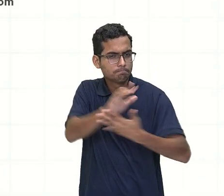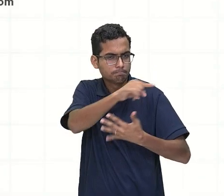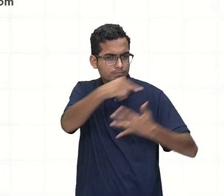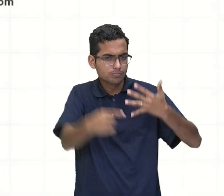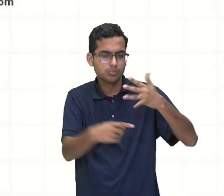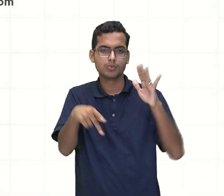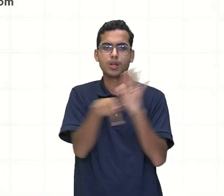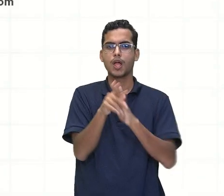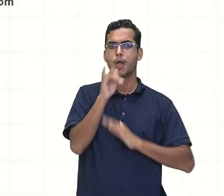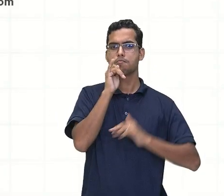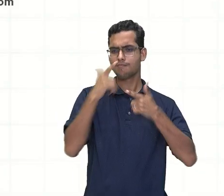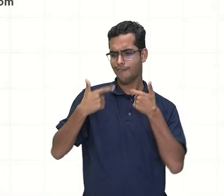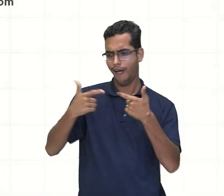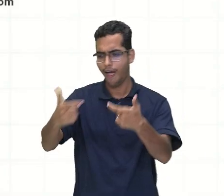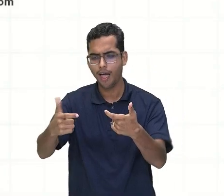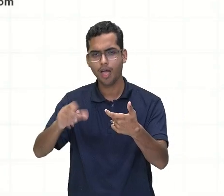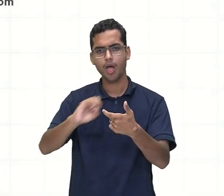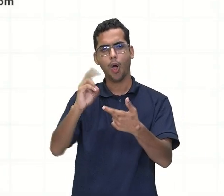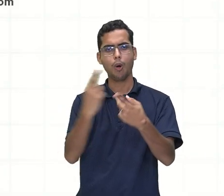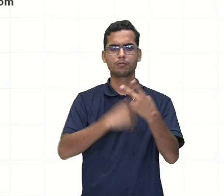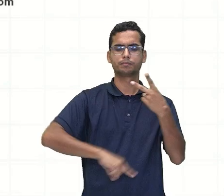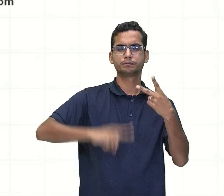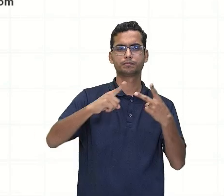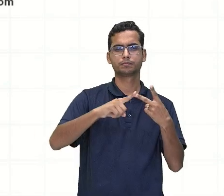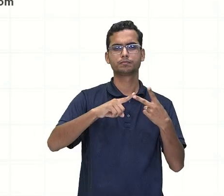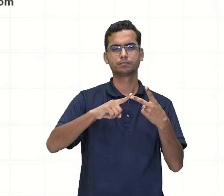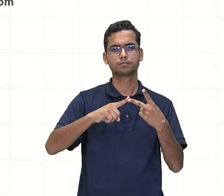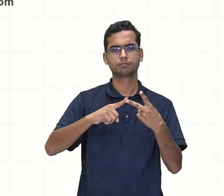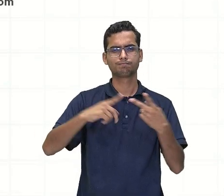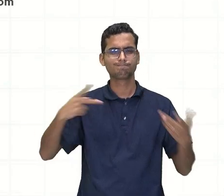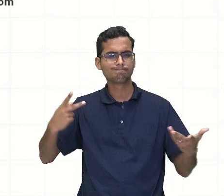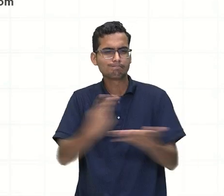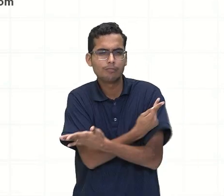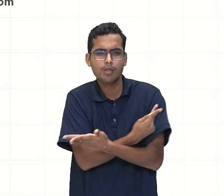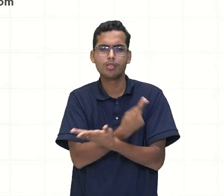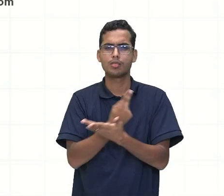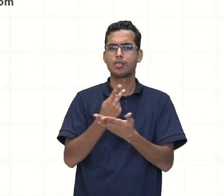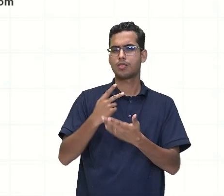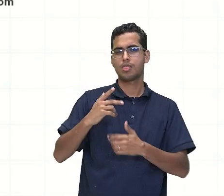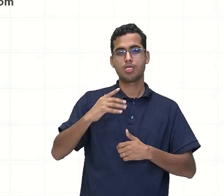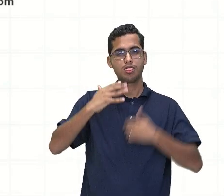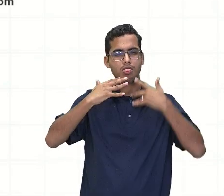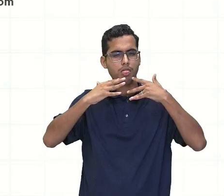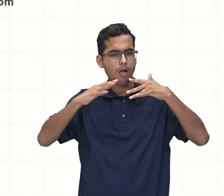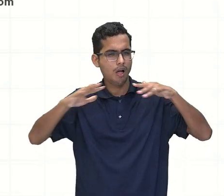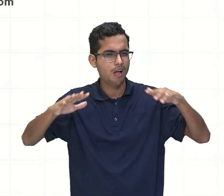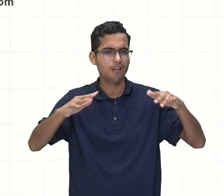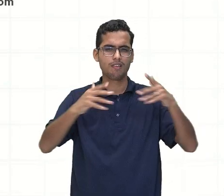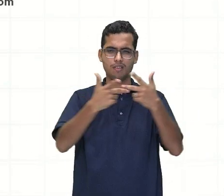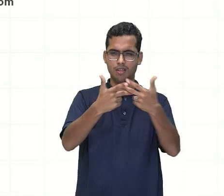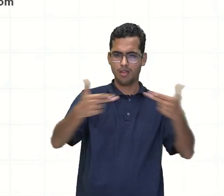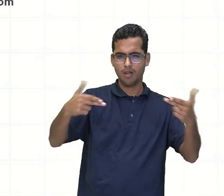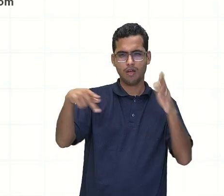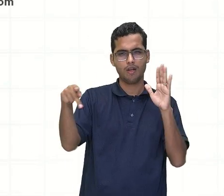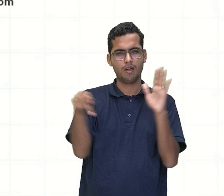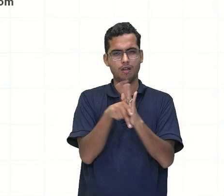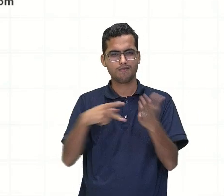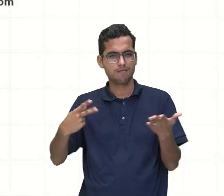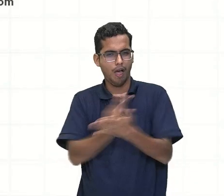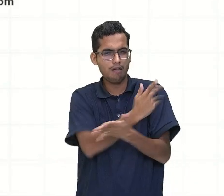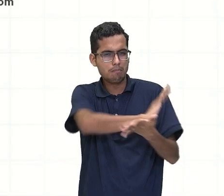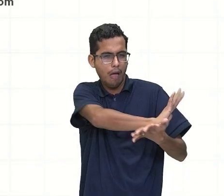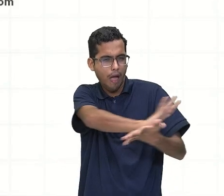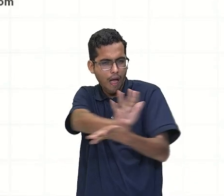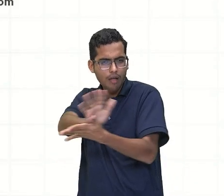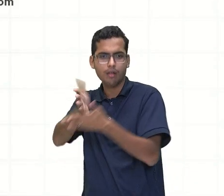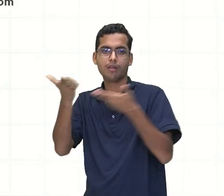guerras ou desastres naturais, muitas pessoas encontram conforto e esperança na espiritualidade, reavaliando